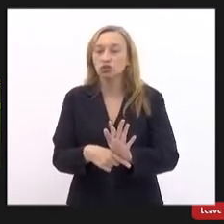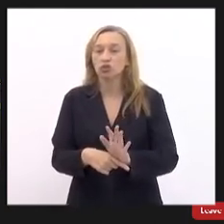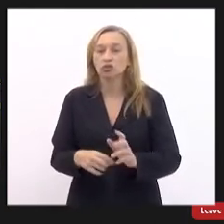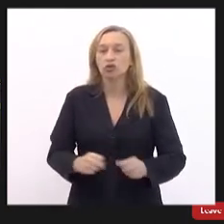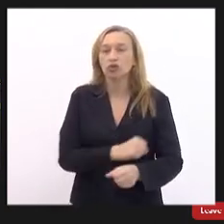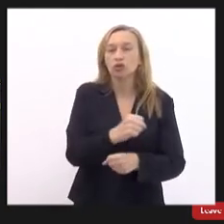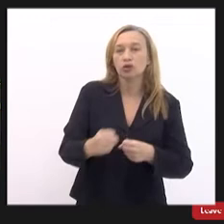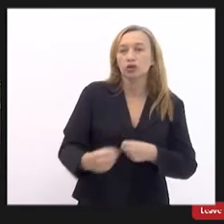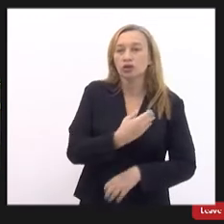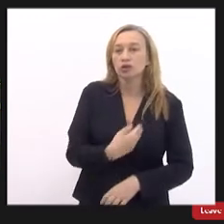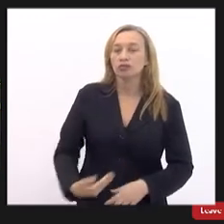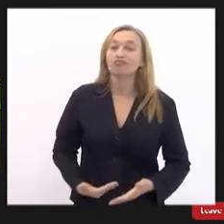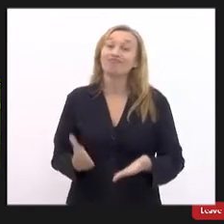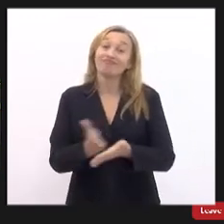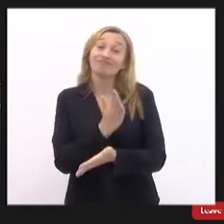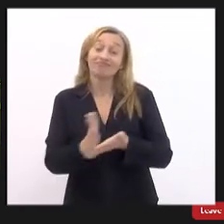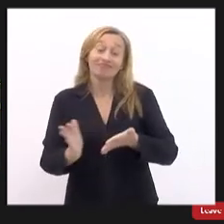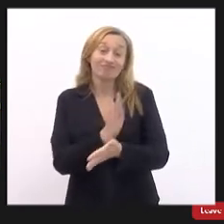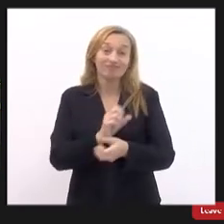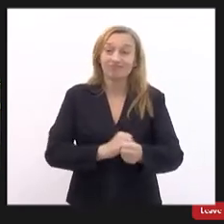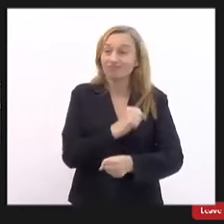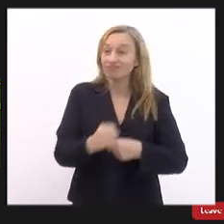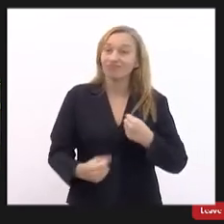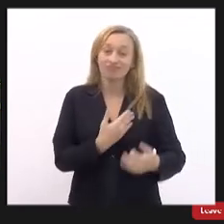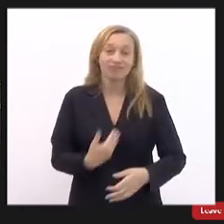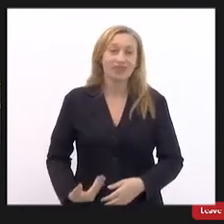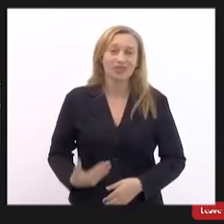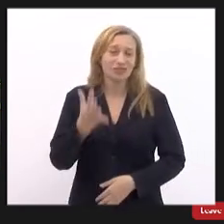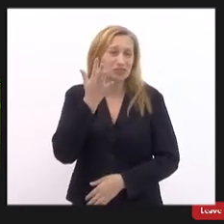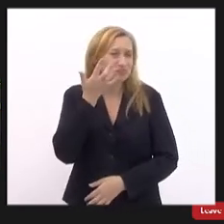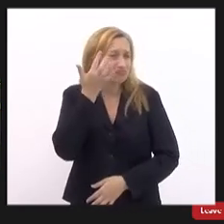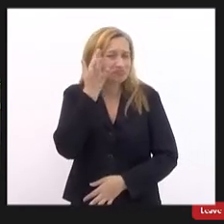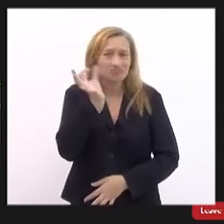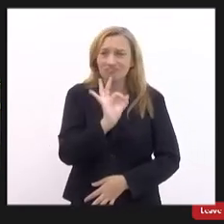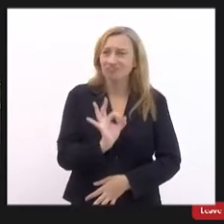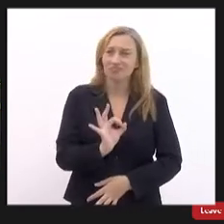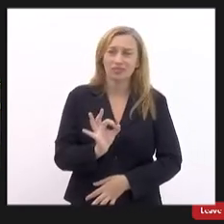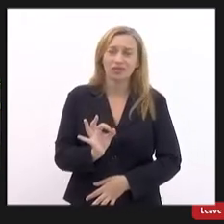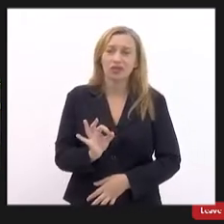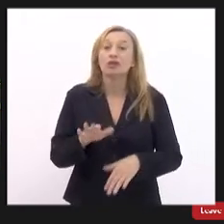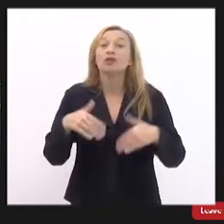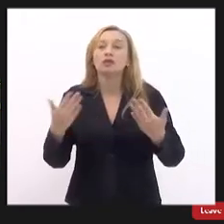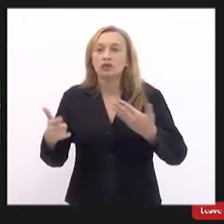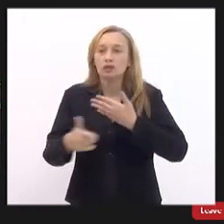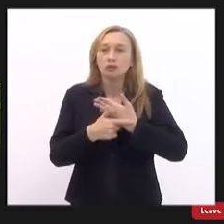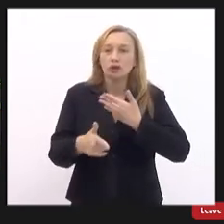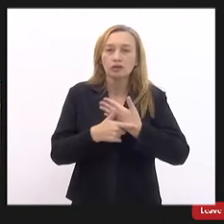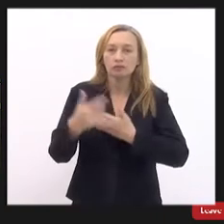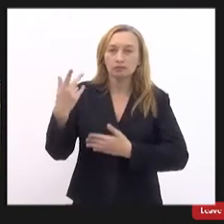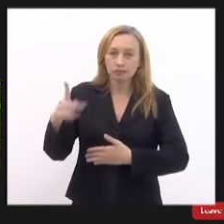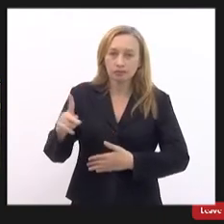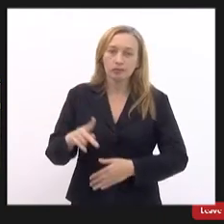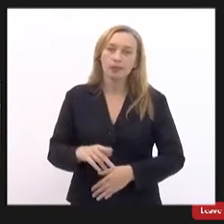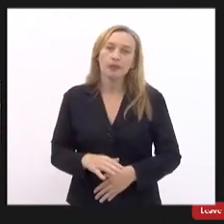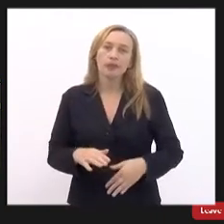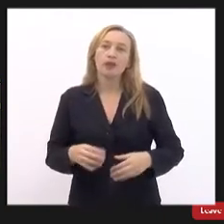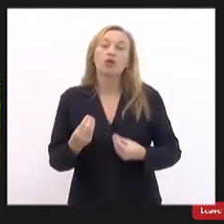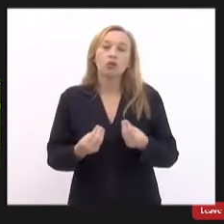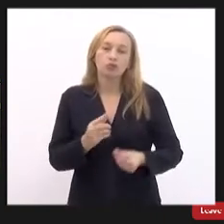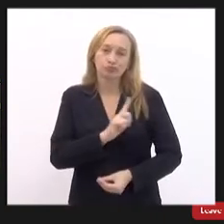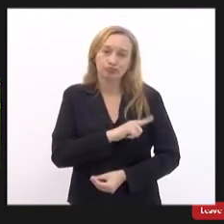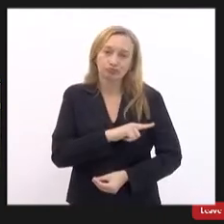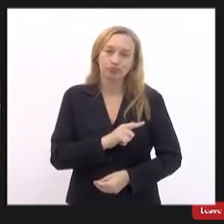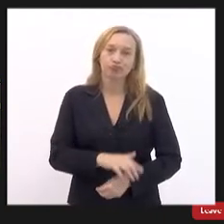muitas vezes o poder público ele não consegue entender, né, qual é o papel dele como